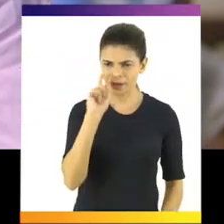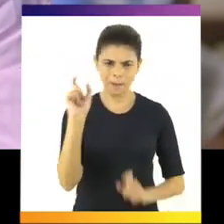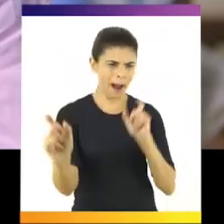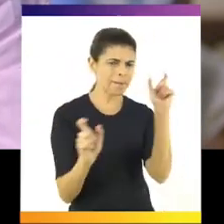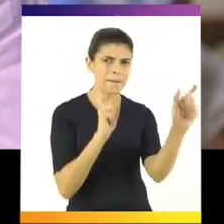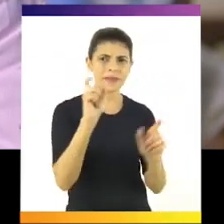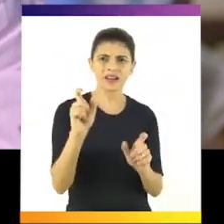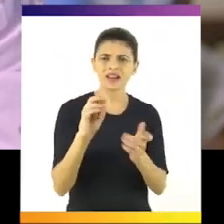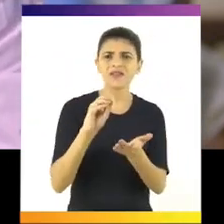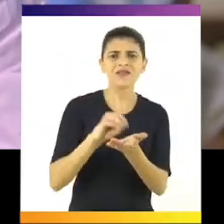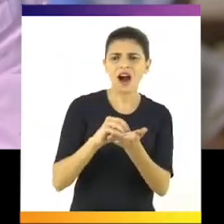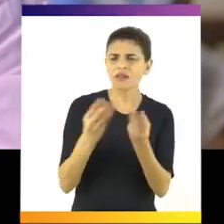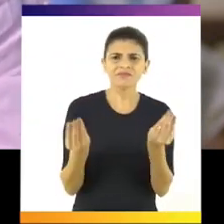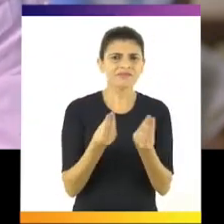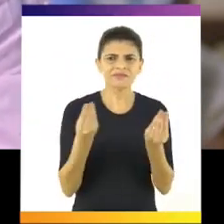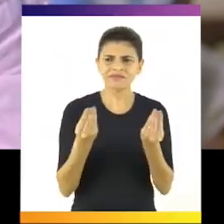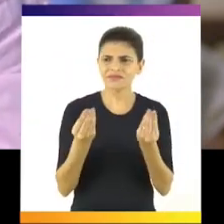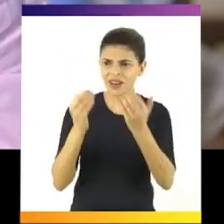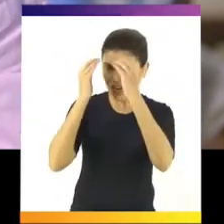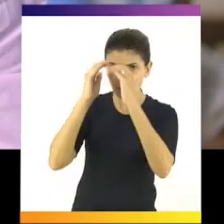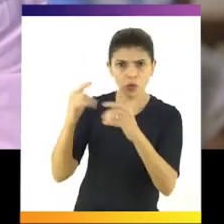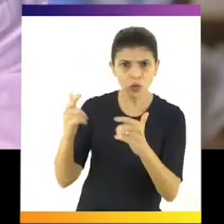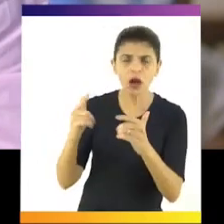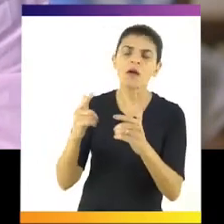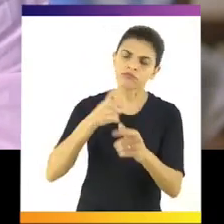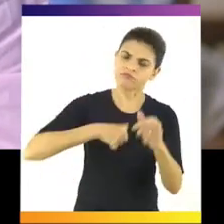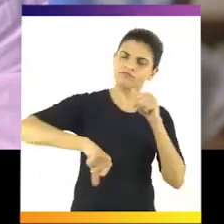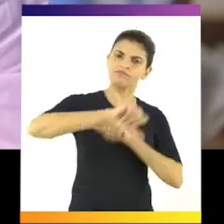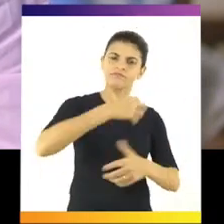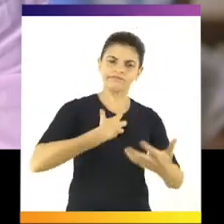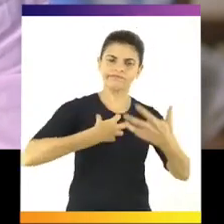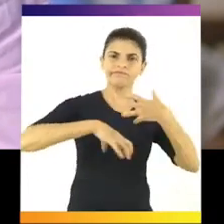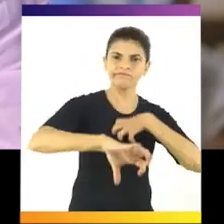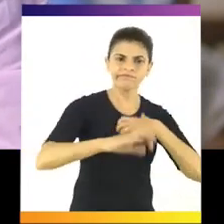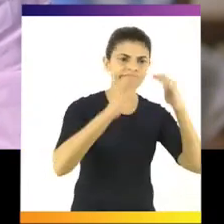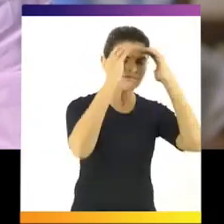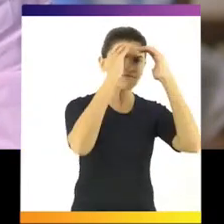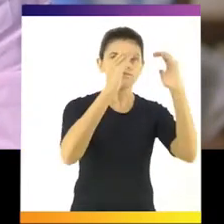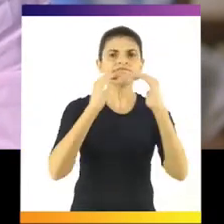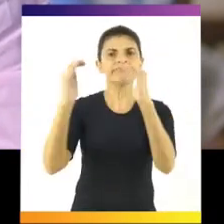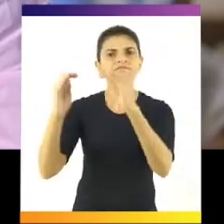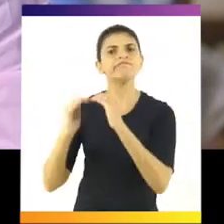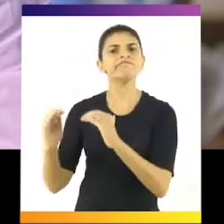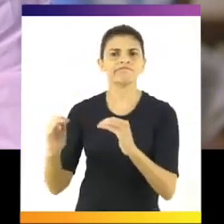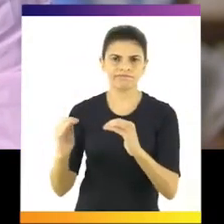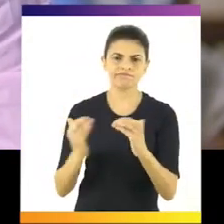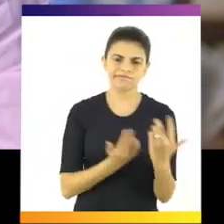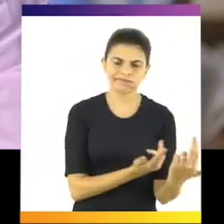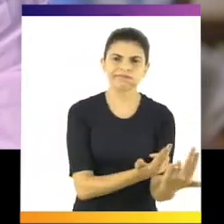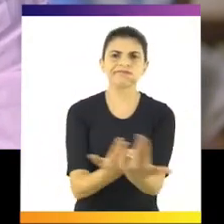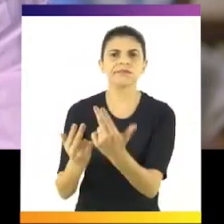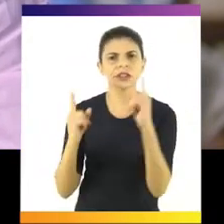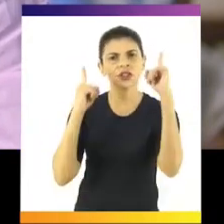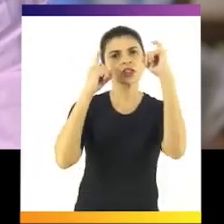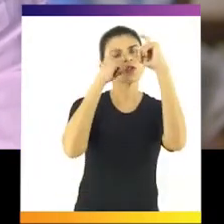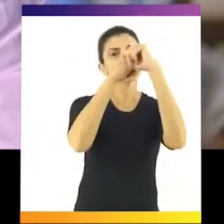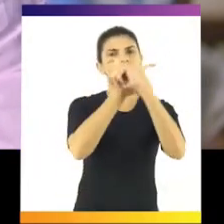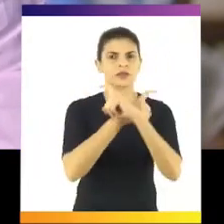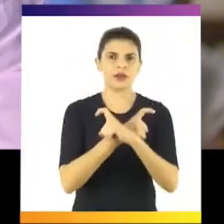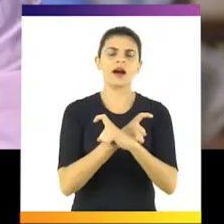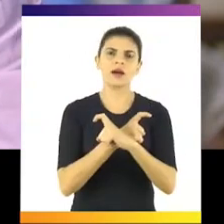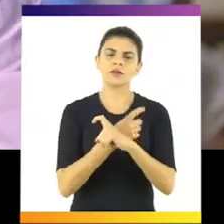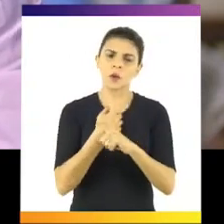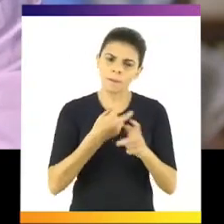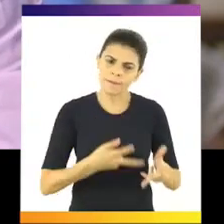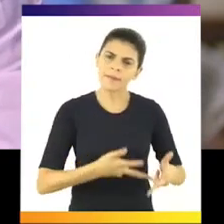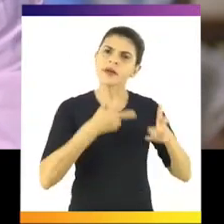você tem um respeito maior pelas pessoas. Respeito maior pela dificuldade das pessoas. E isso acabou sendo